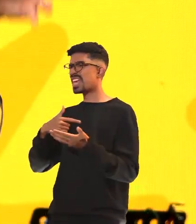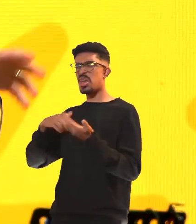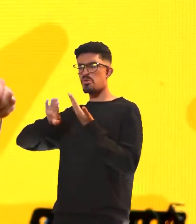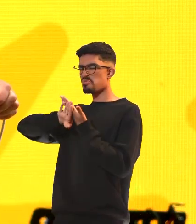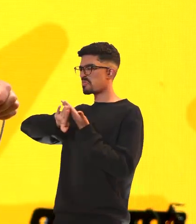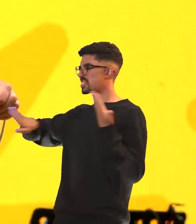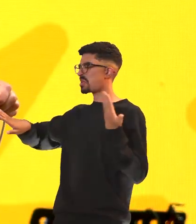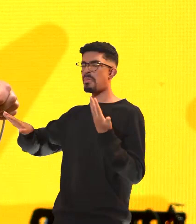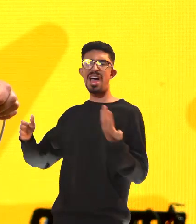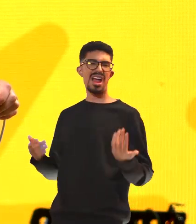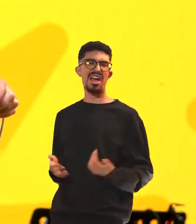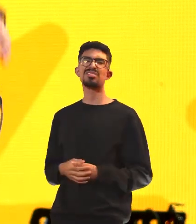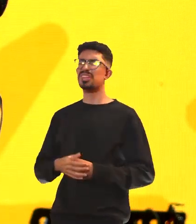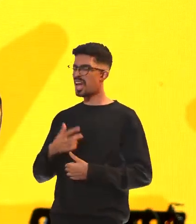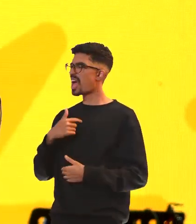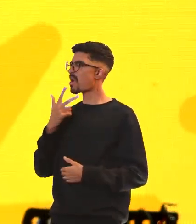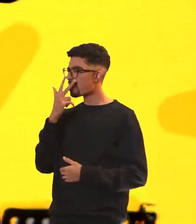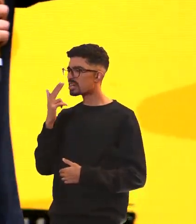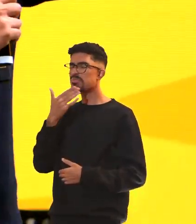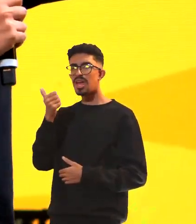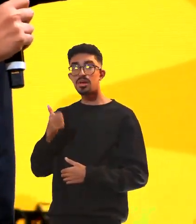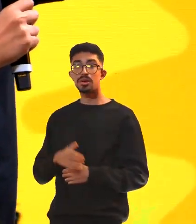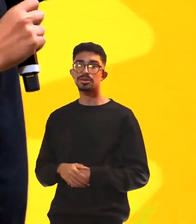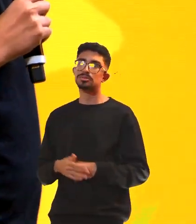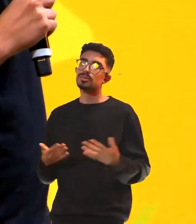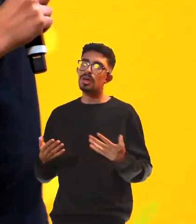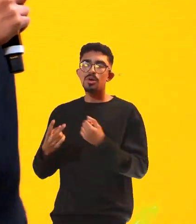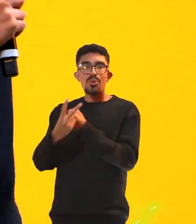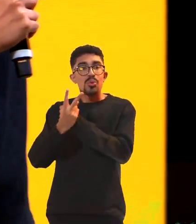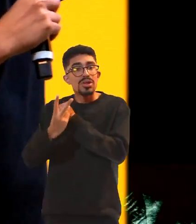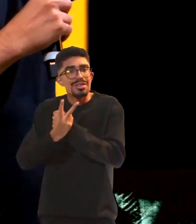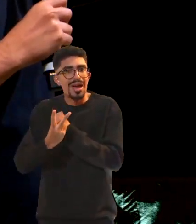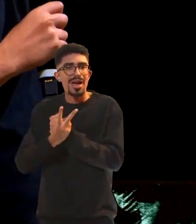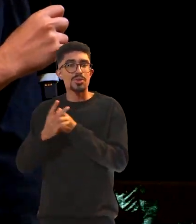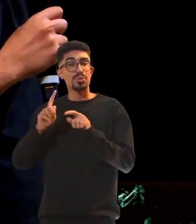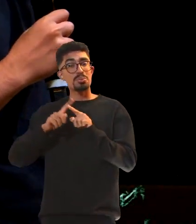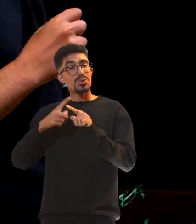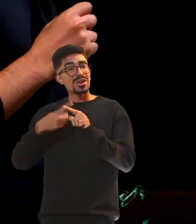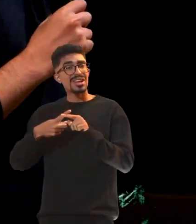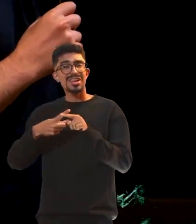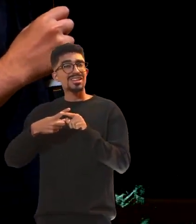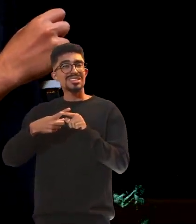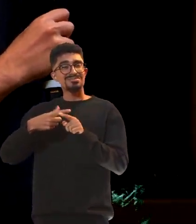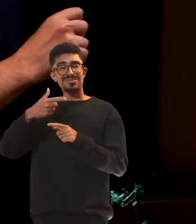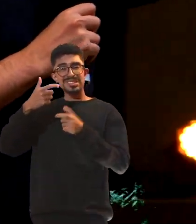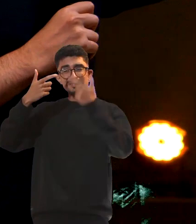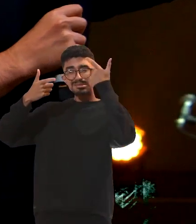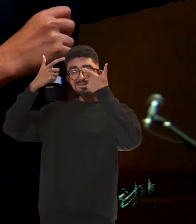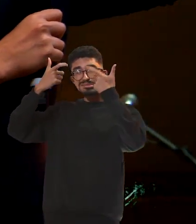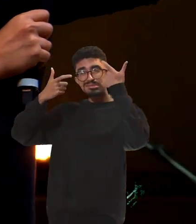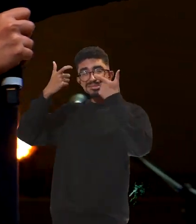me separar seja o caminho. Sabe, a gente tem que cuidar de onde os nossos pensamentos passeiam.